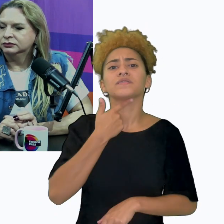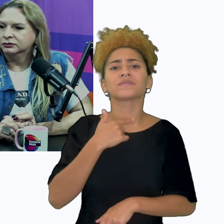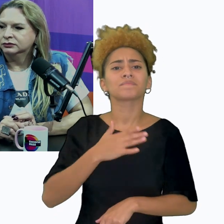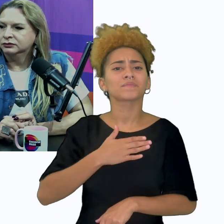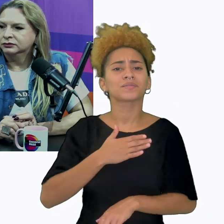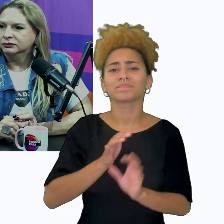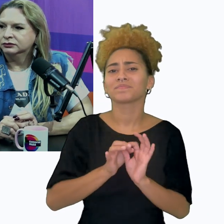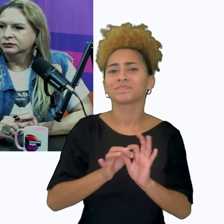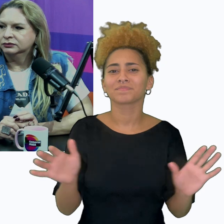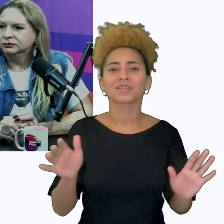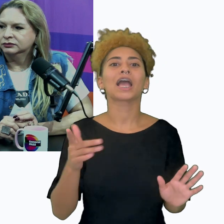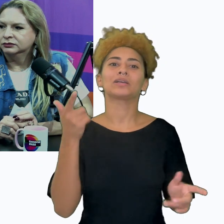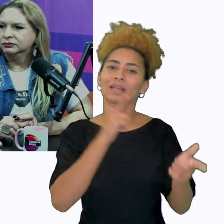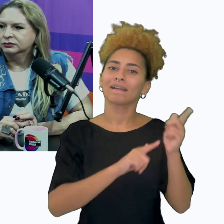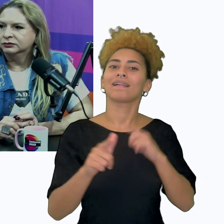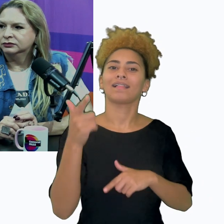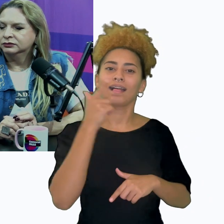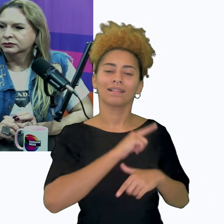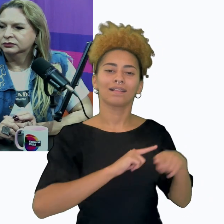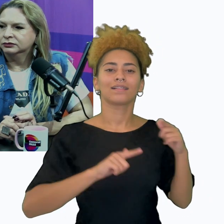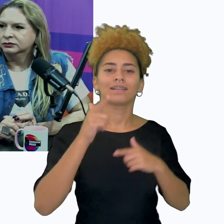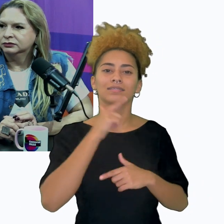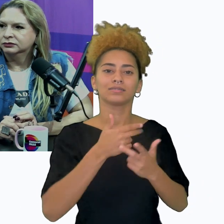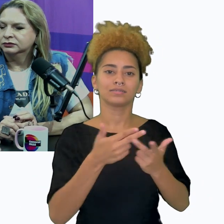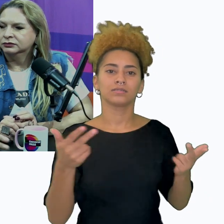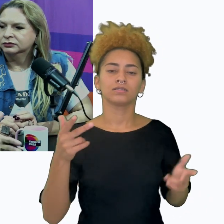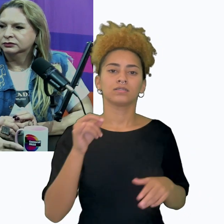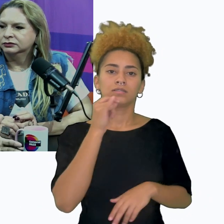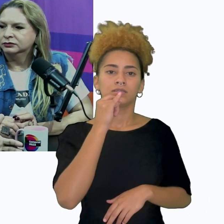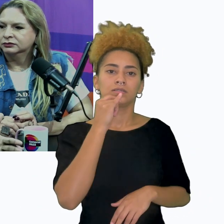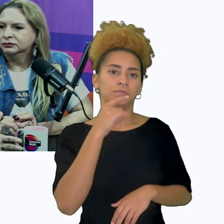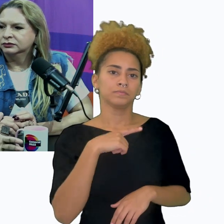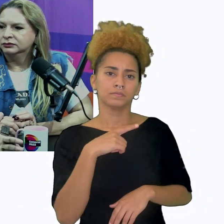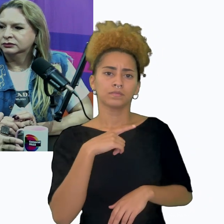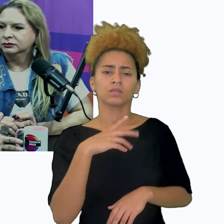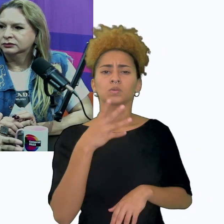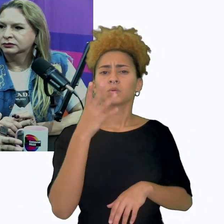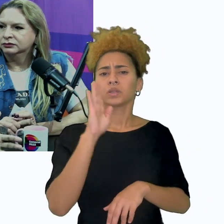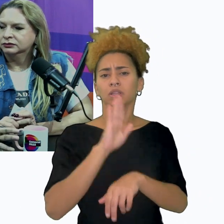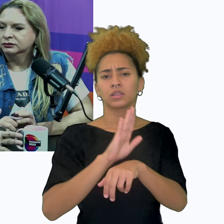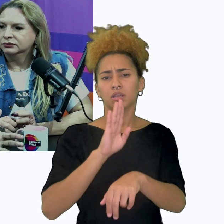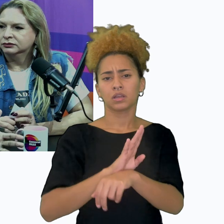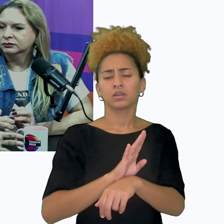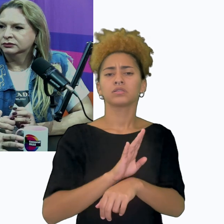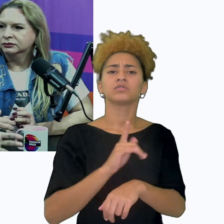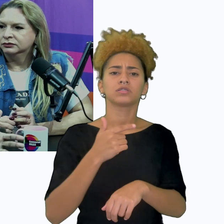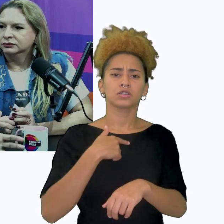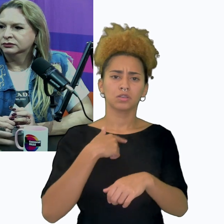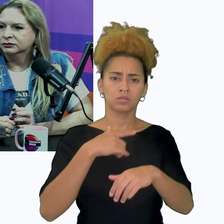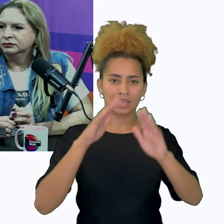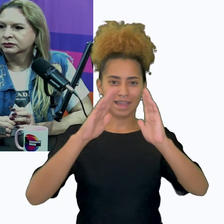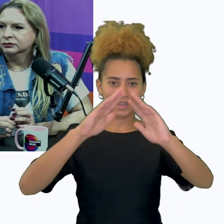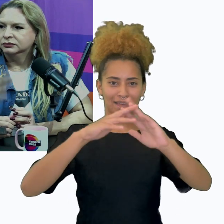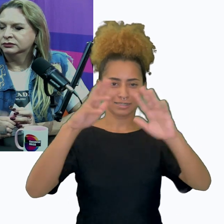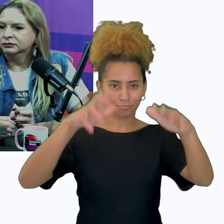fazer o que eu quisesse. E era sucesso. Eu fazia mistério, 4 horas da tarde eu fazia mistério,